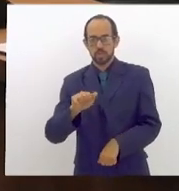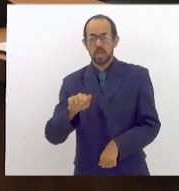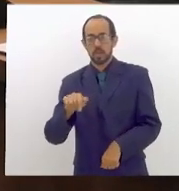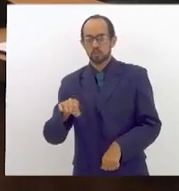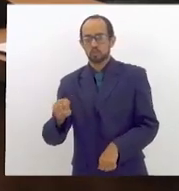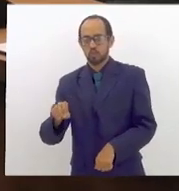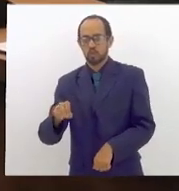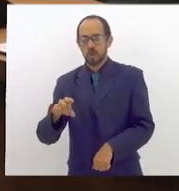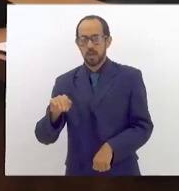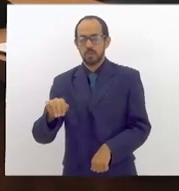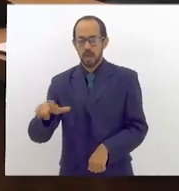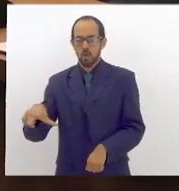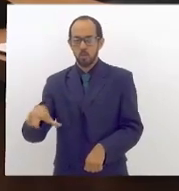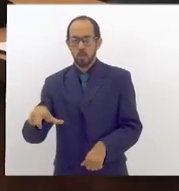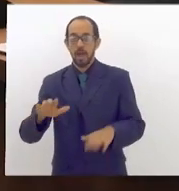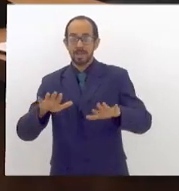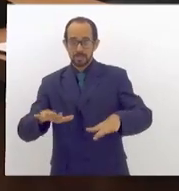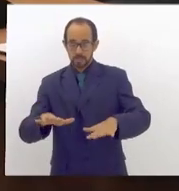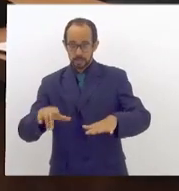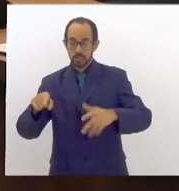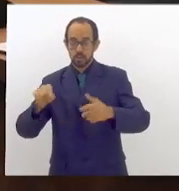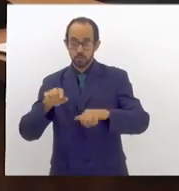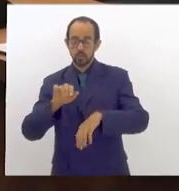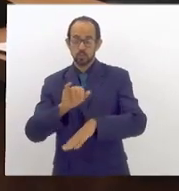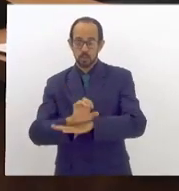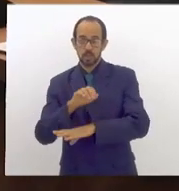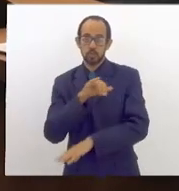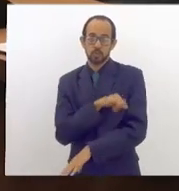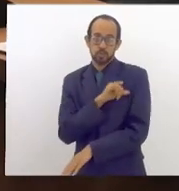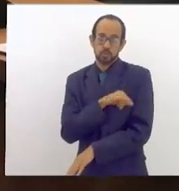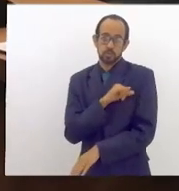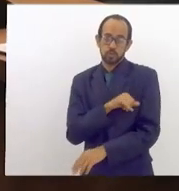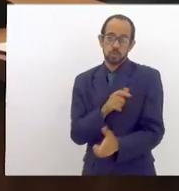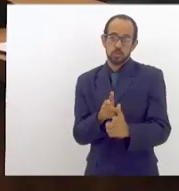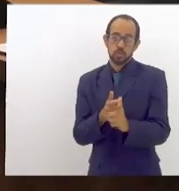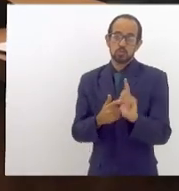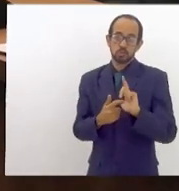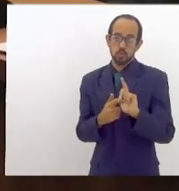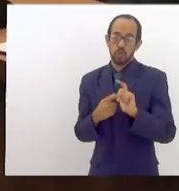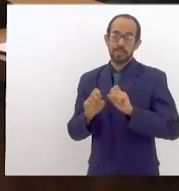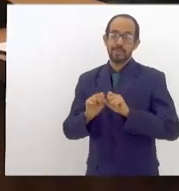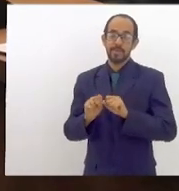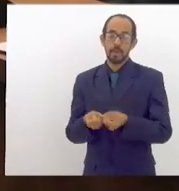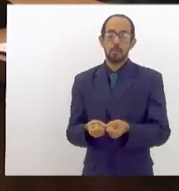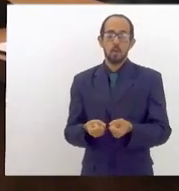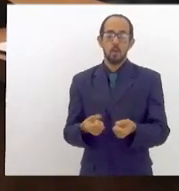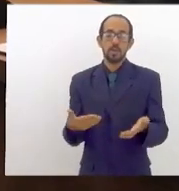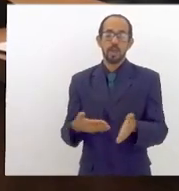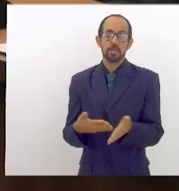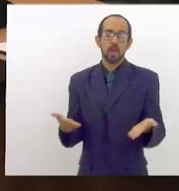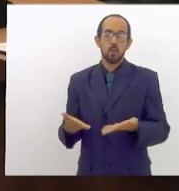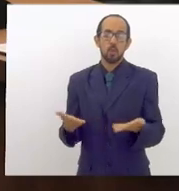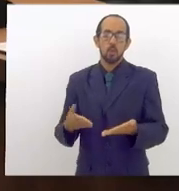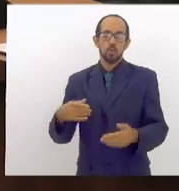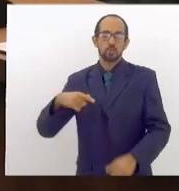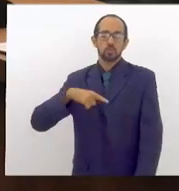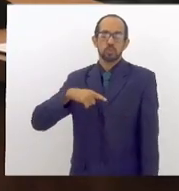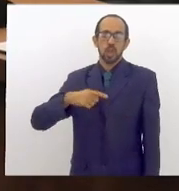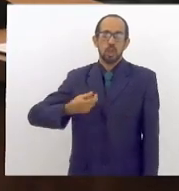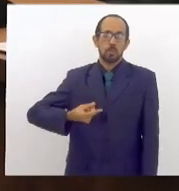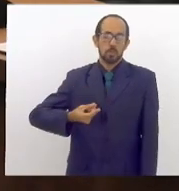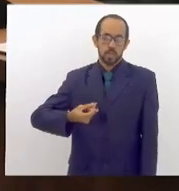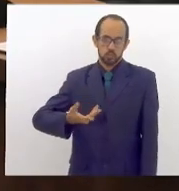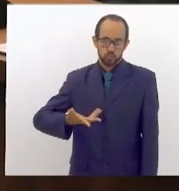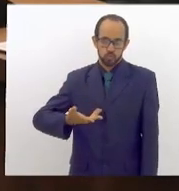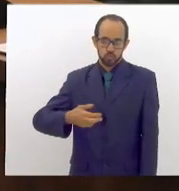rio expandiu o seu endividamento Quebrou as suas contas e até hoje paga um preço Deputado